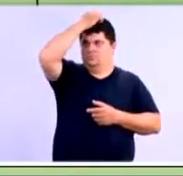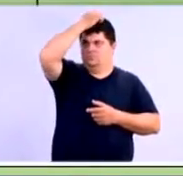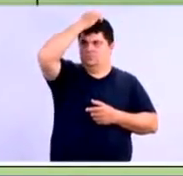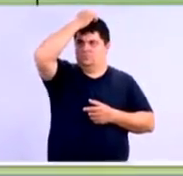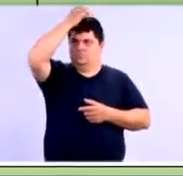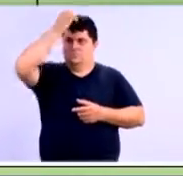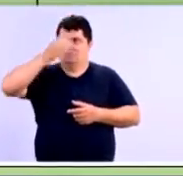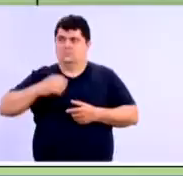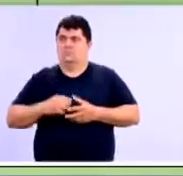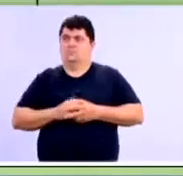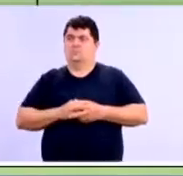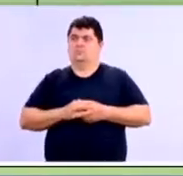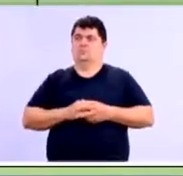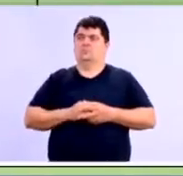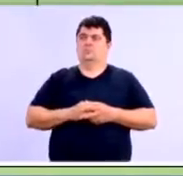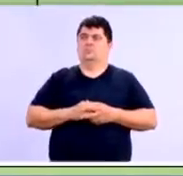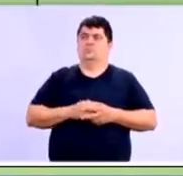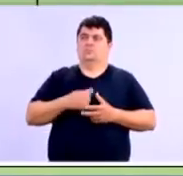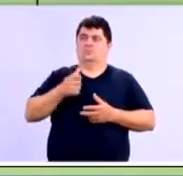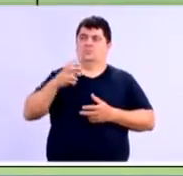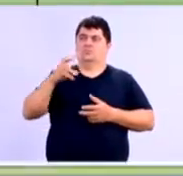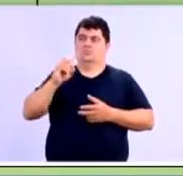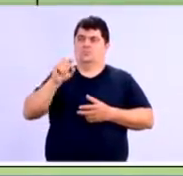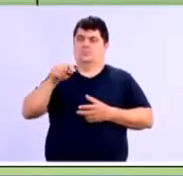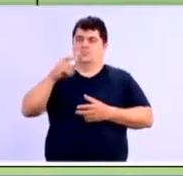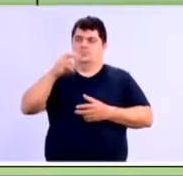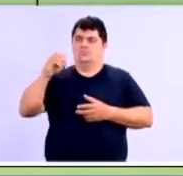150.500. Então, eu tenho aqui